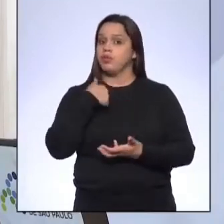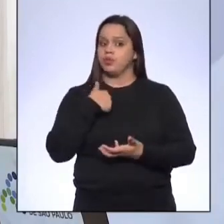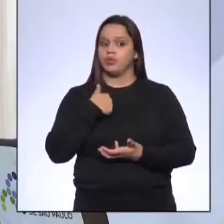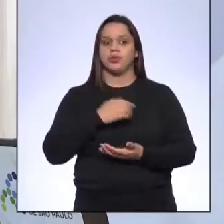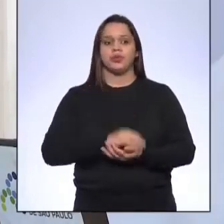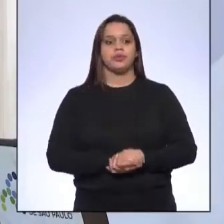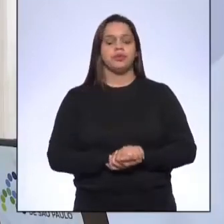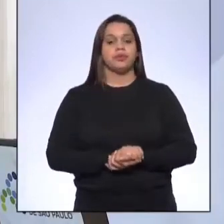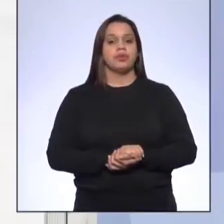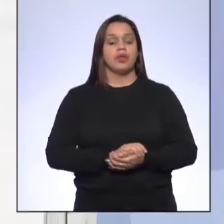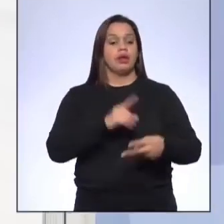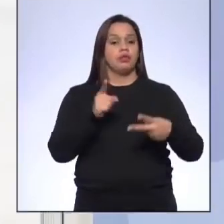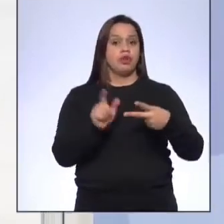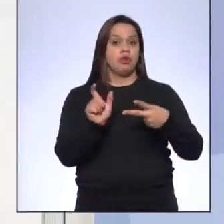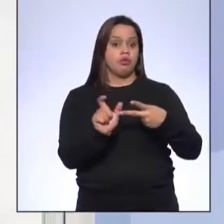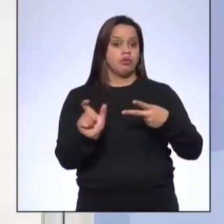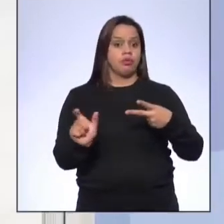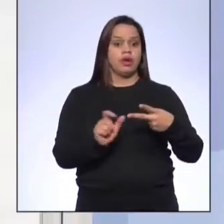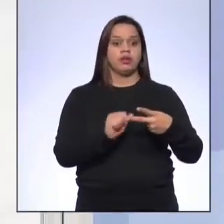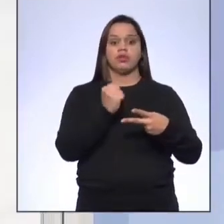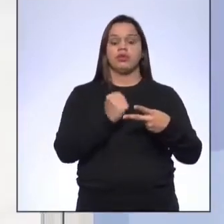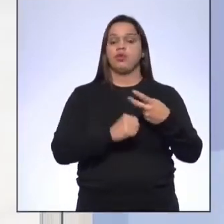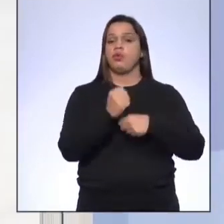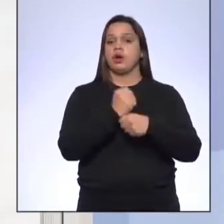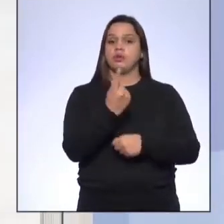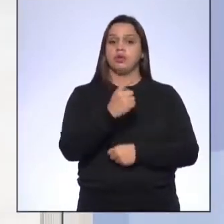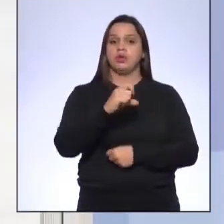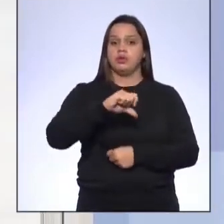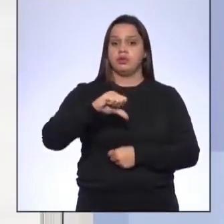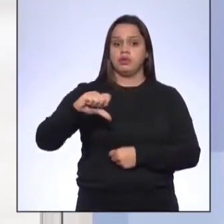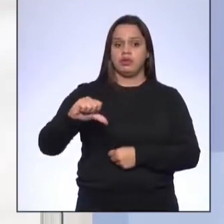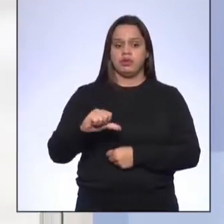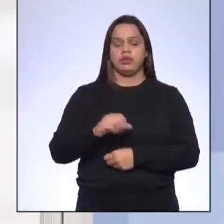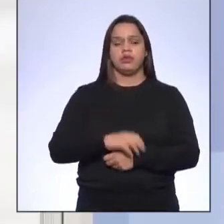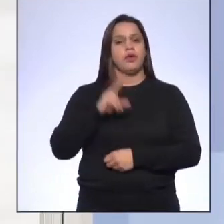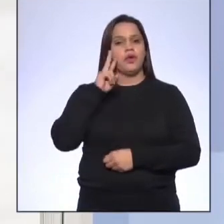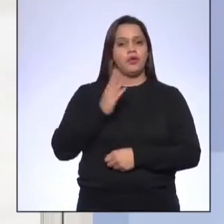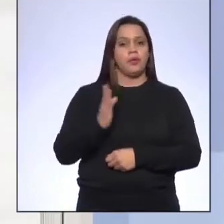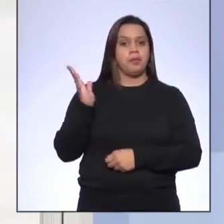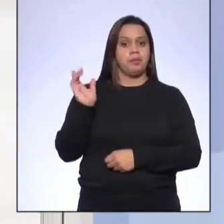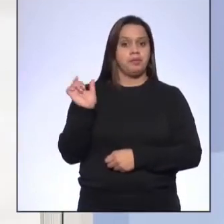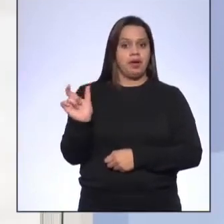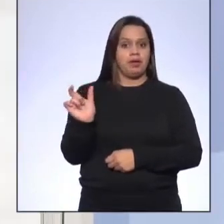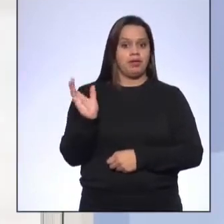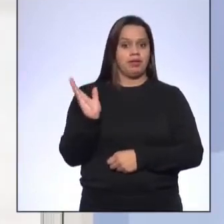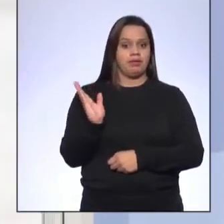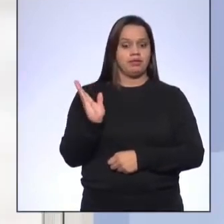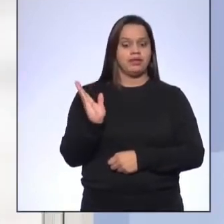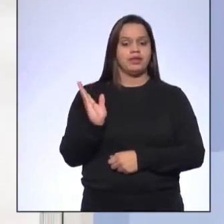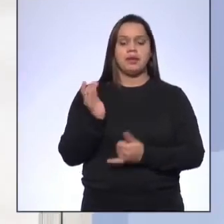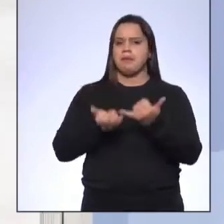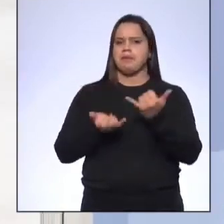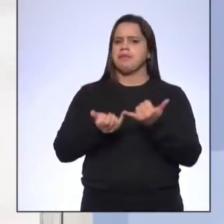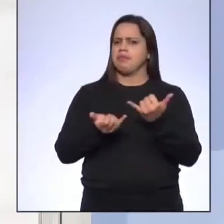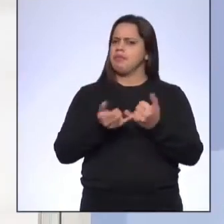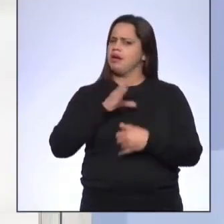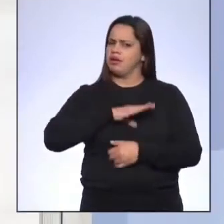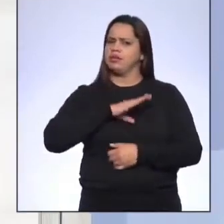em 1999, em 1999, ó, palavra extreme, parecida com